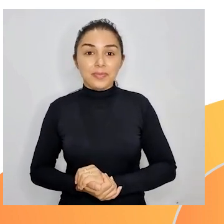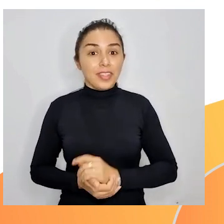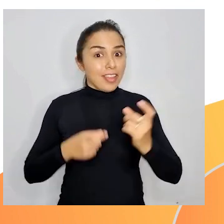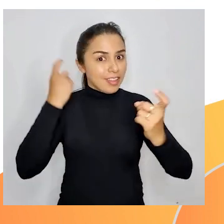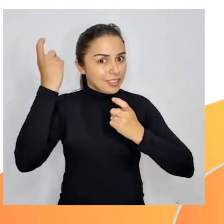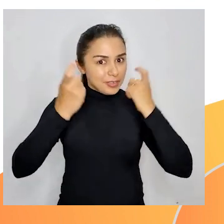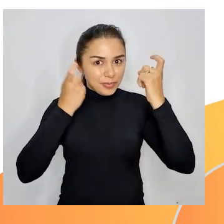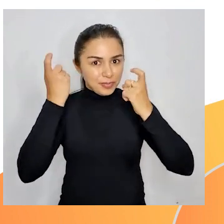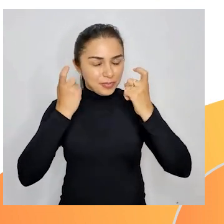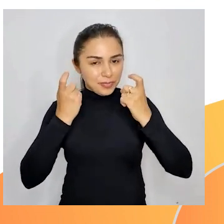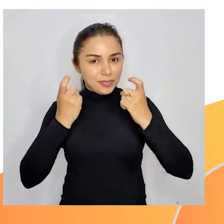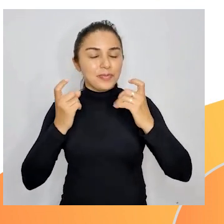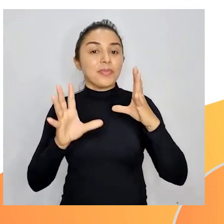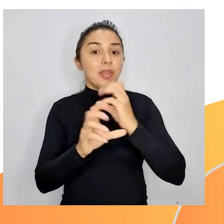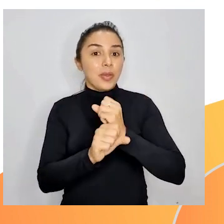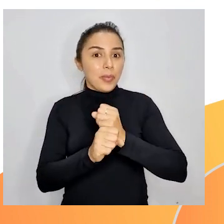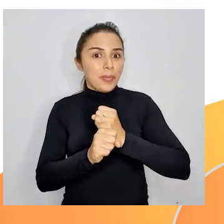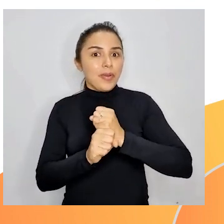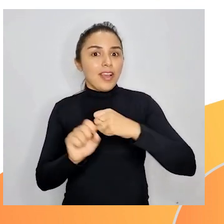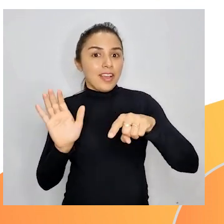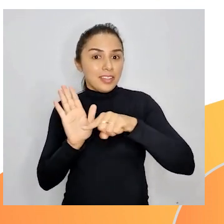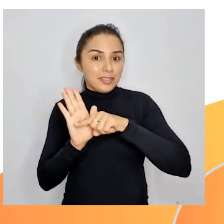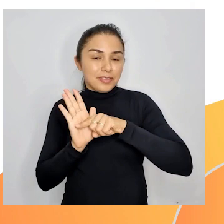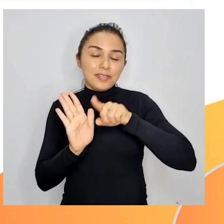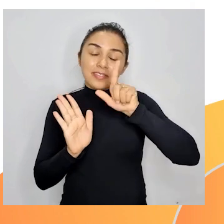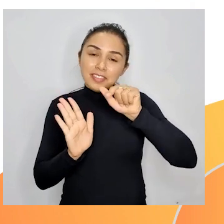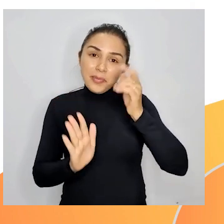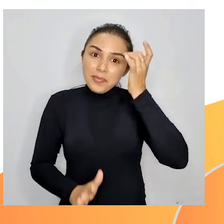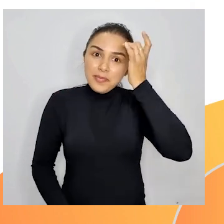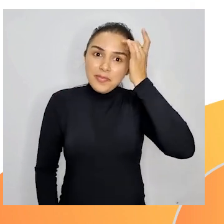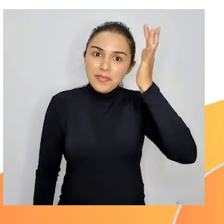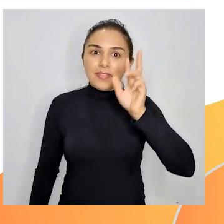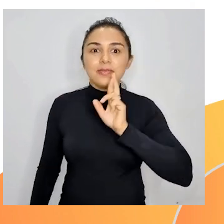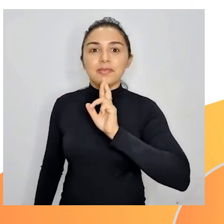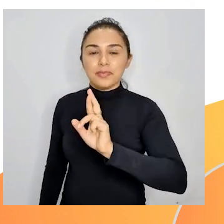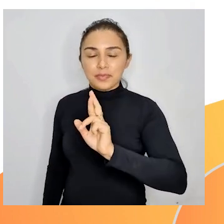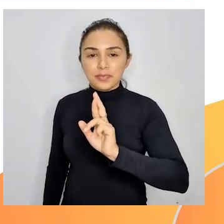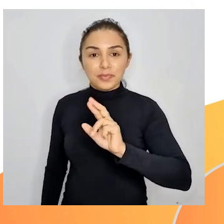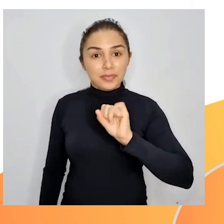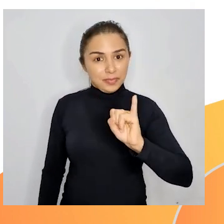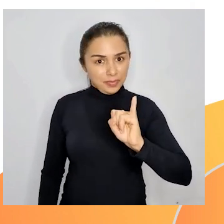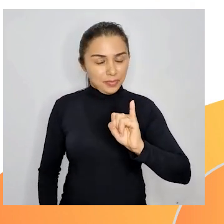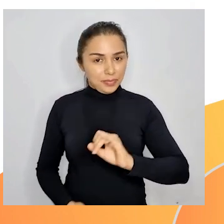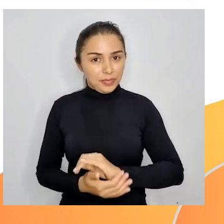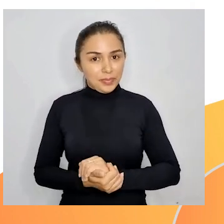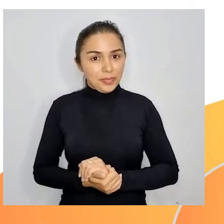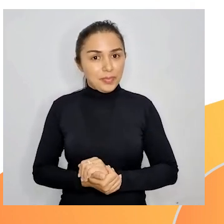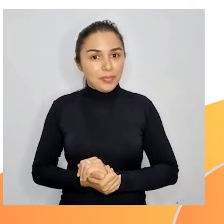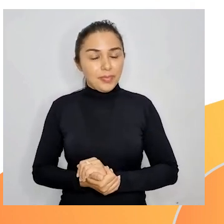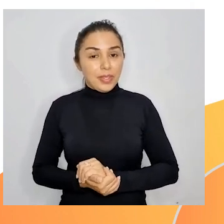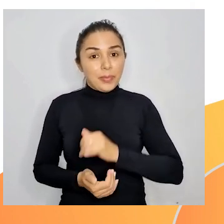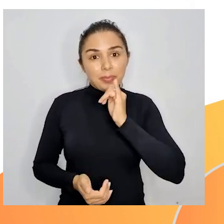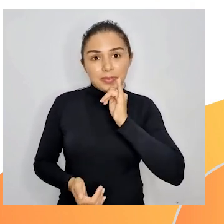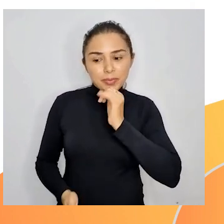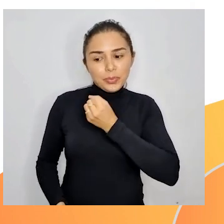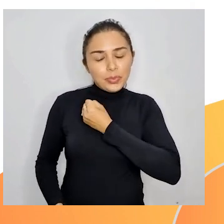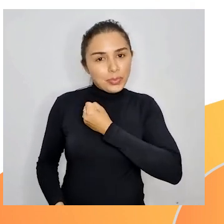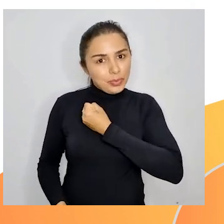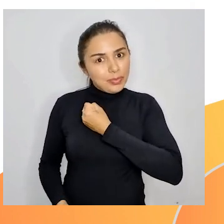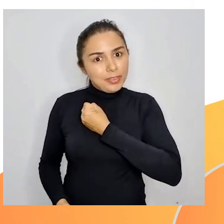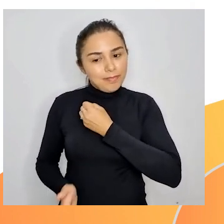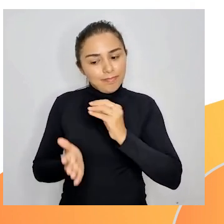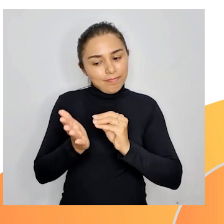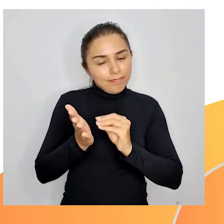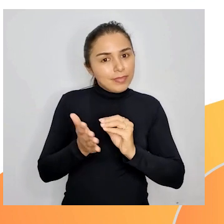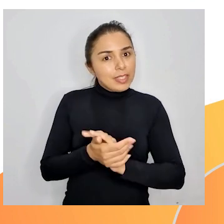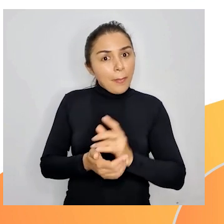a subtração é uma operação muito fácil. Quando aparece esse tomar emprestado, essa reserva, você não